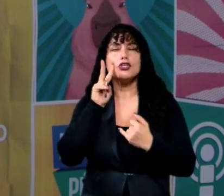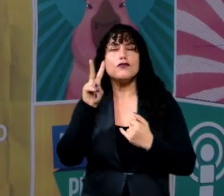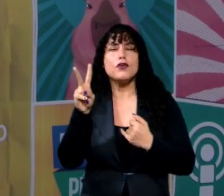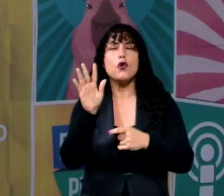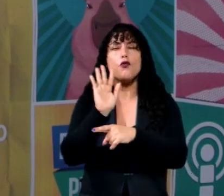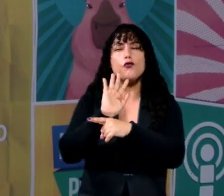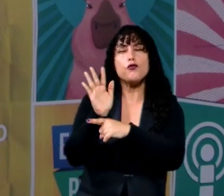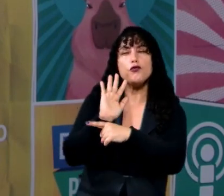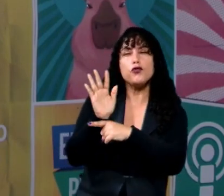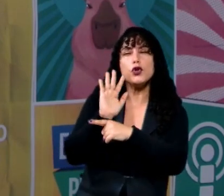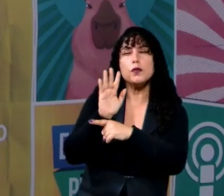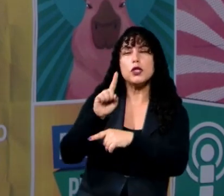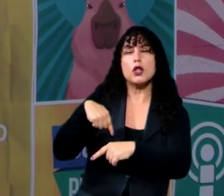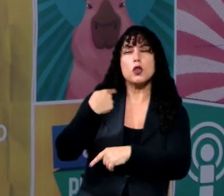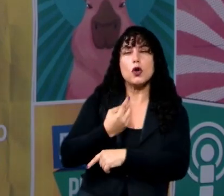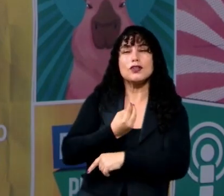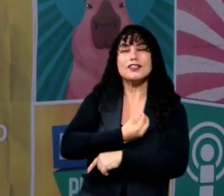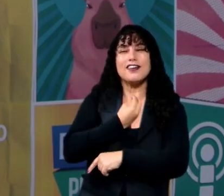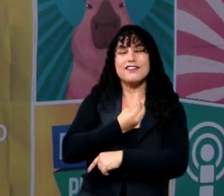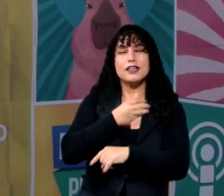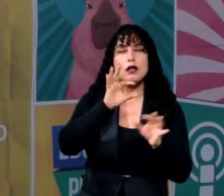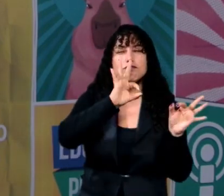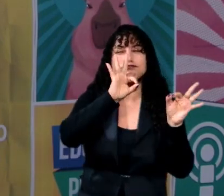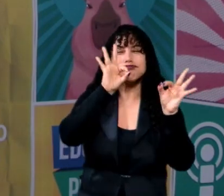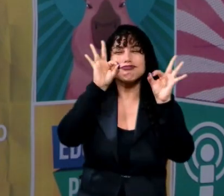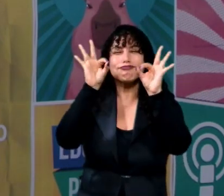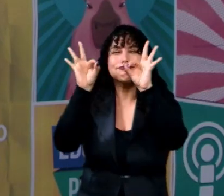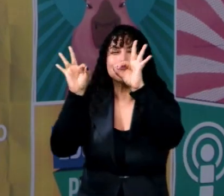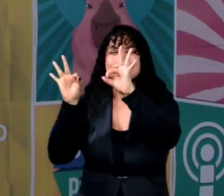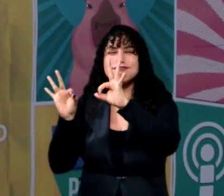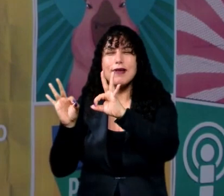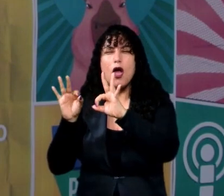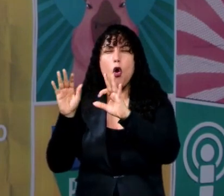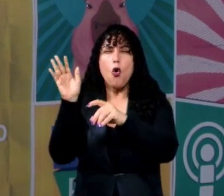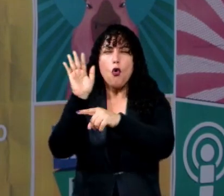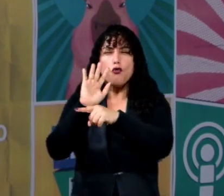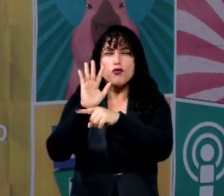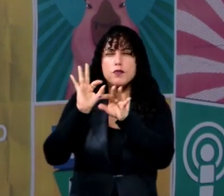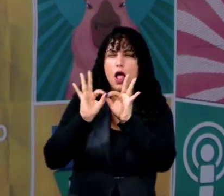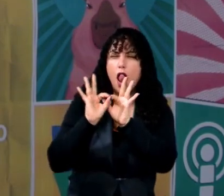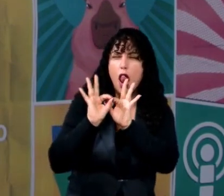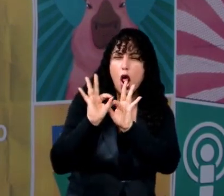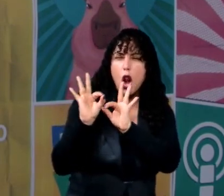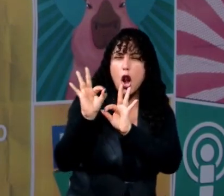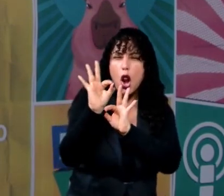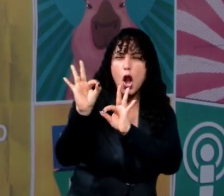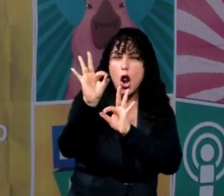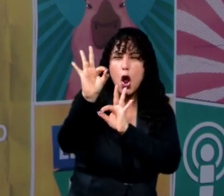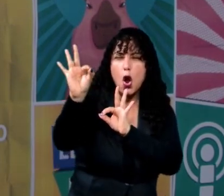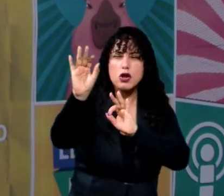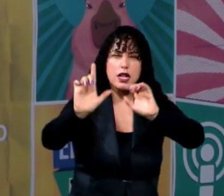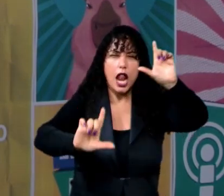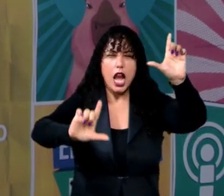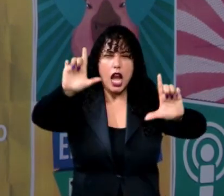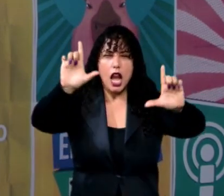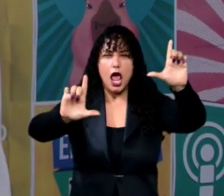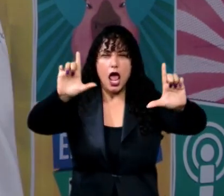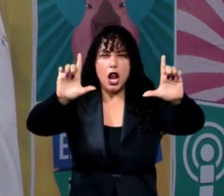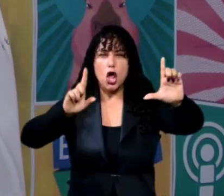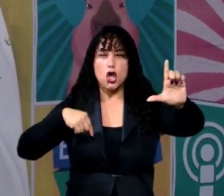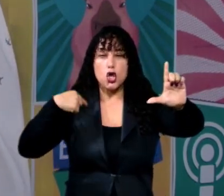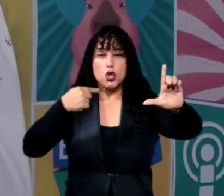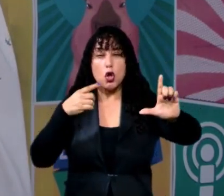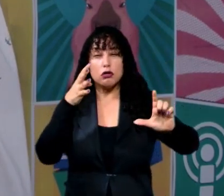existência. O filme está lá longe da gente, está lá numa tela, e nós somos